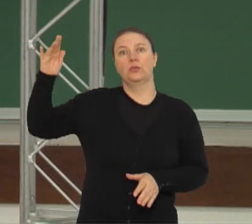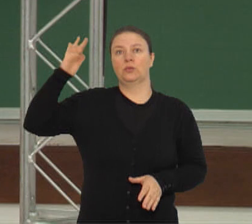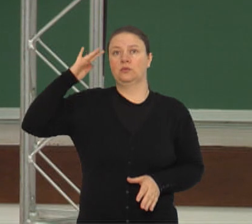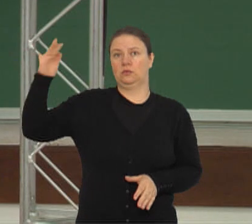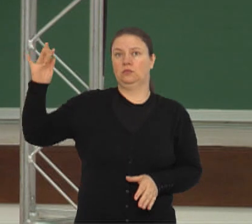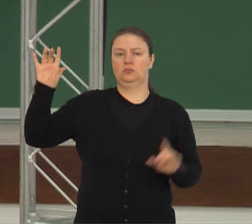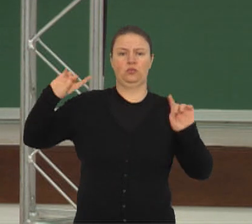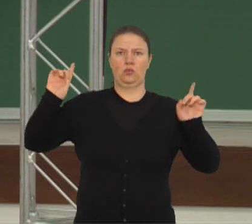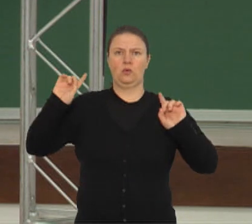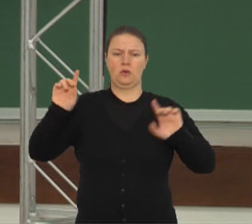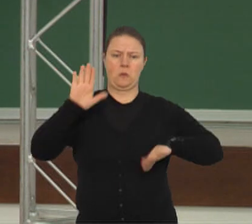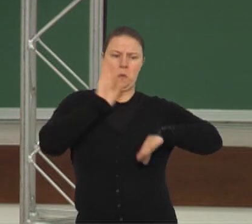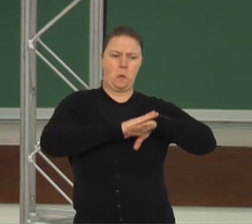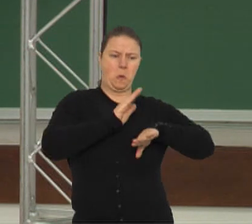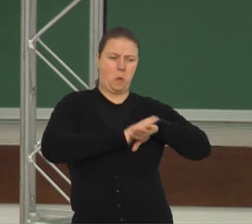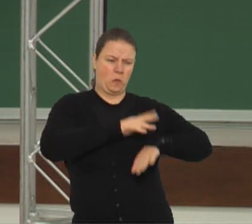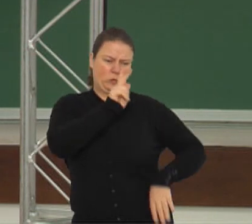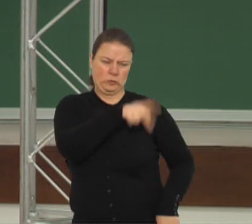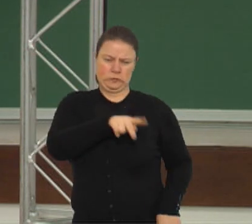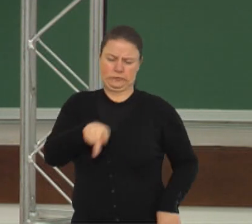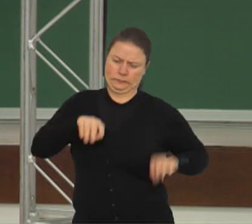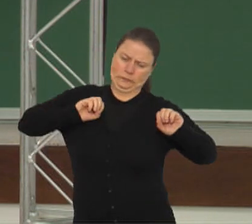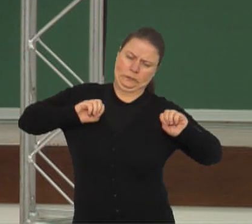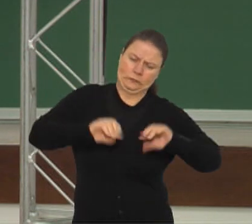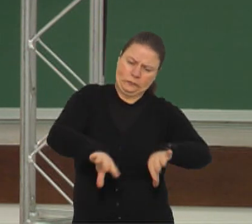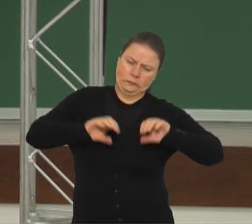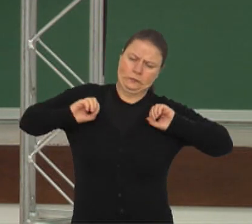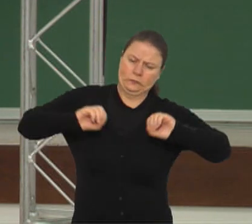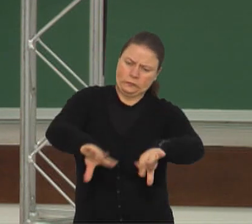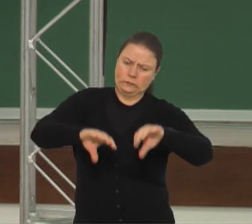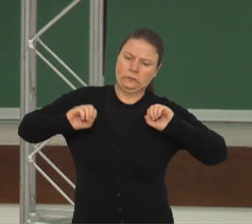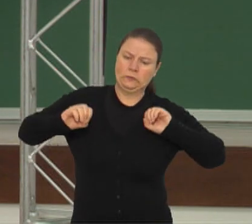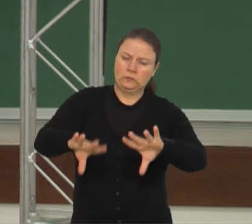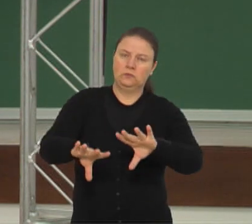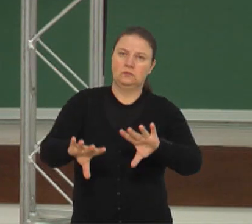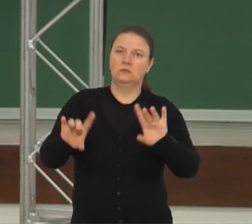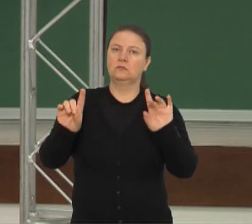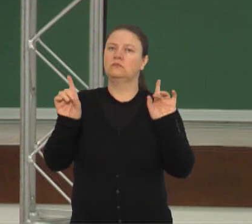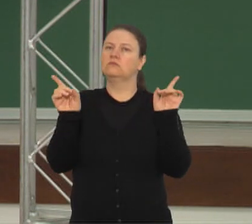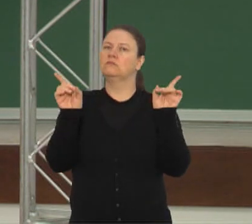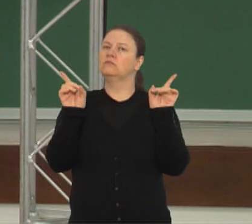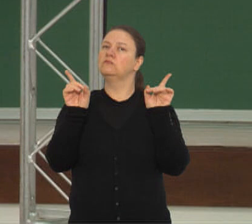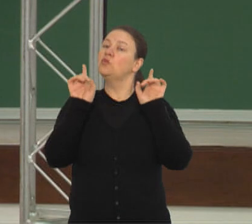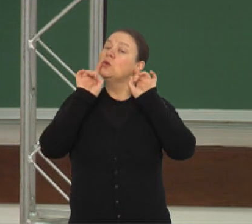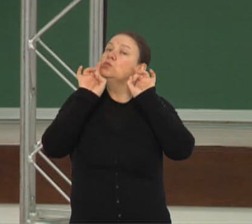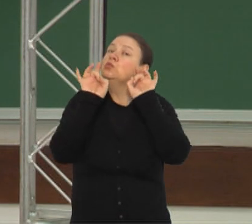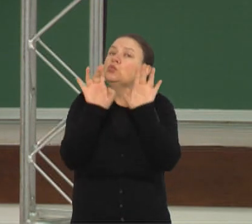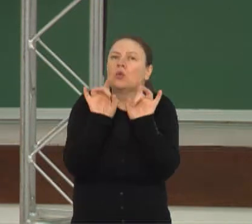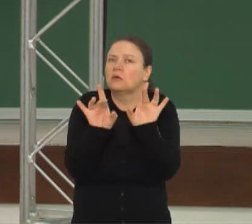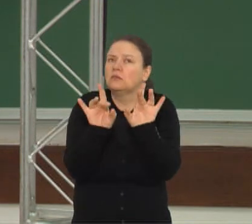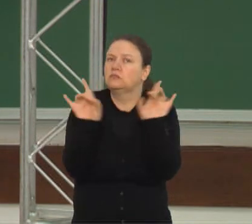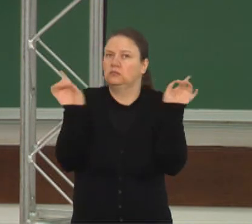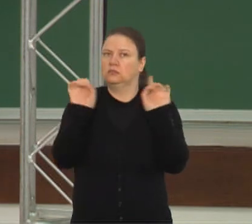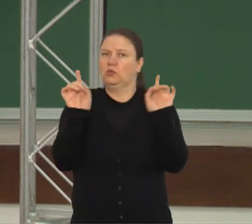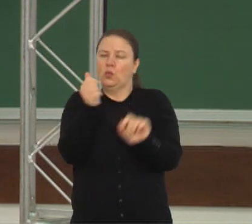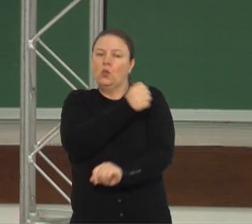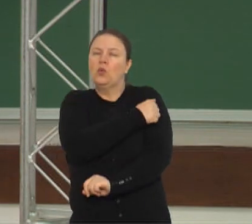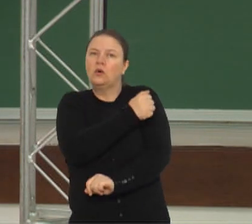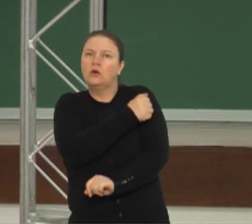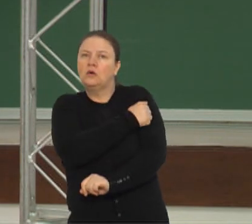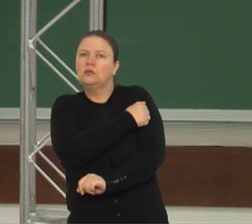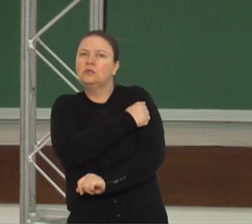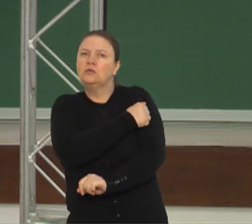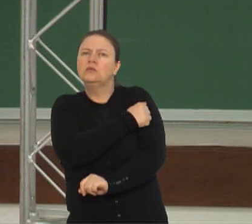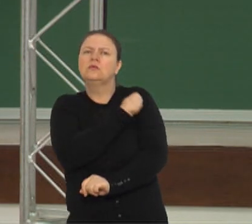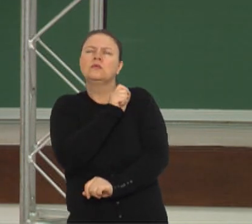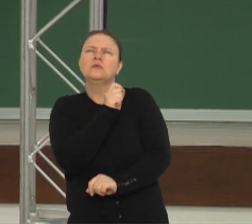o professor fica ensinando para o aluno, mas é o aluno, com auxílio do